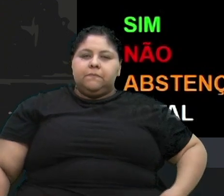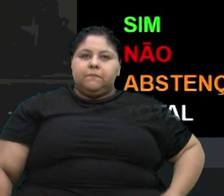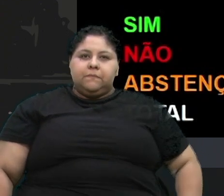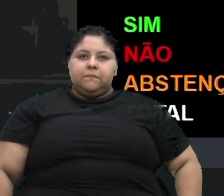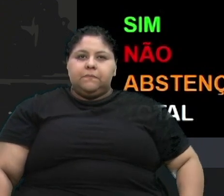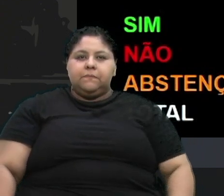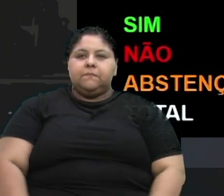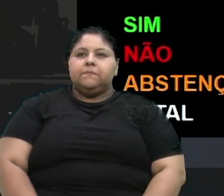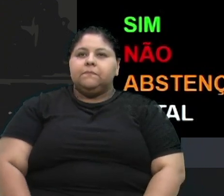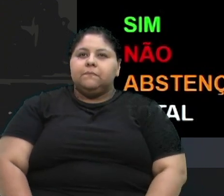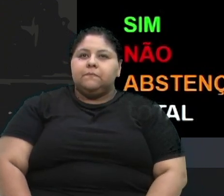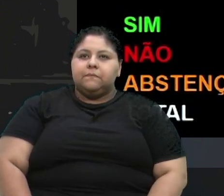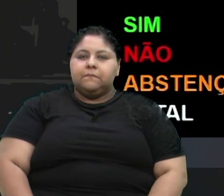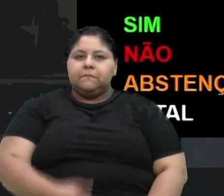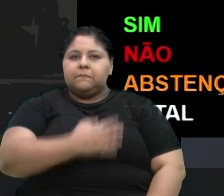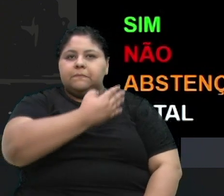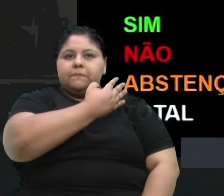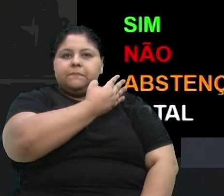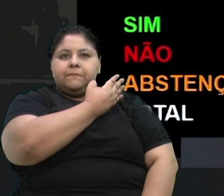Juliano Valim vota sim.